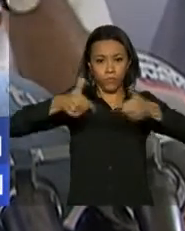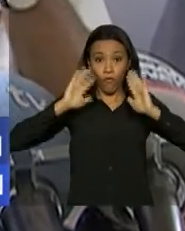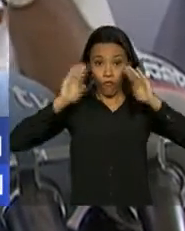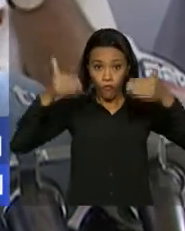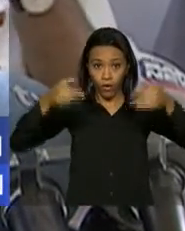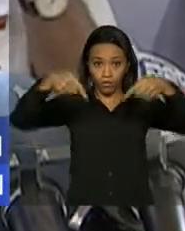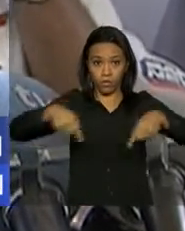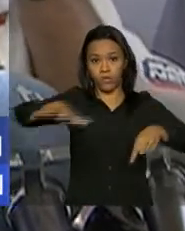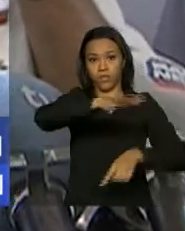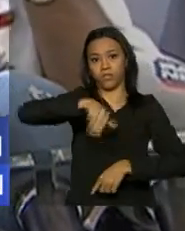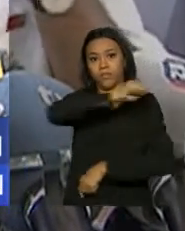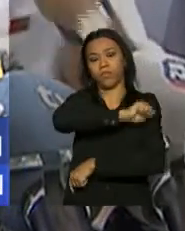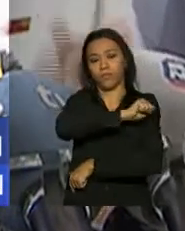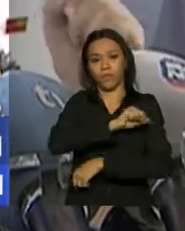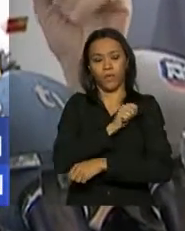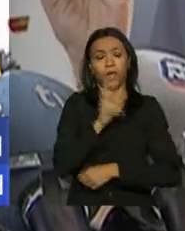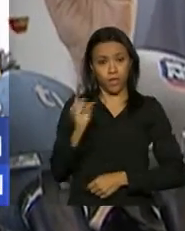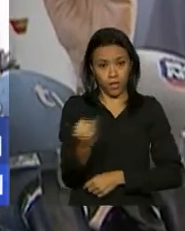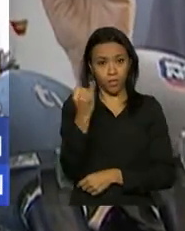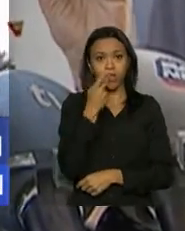questão. É importante dizer o seguinte,